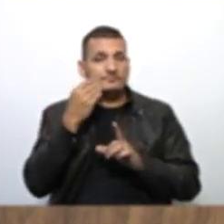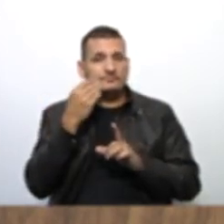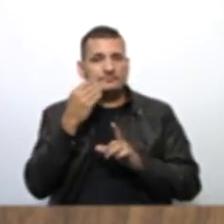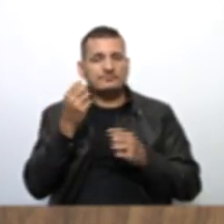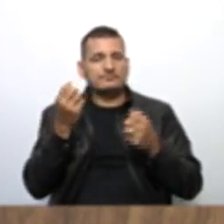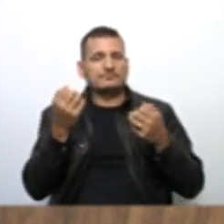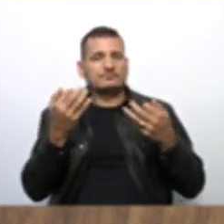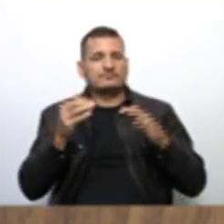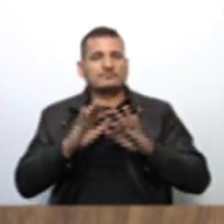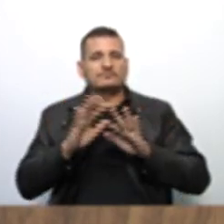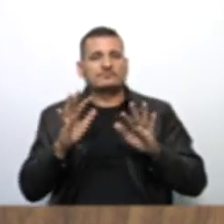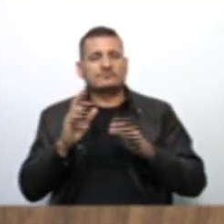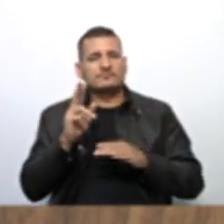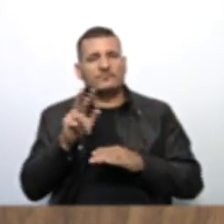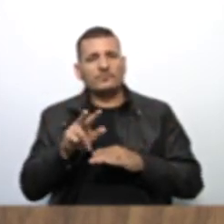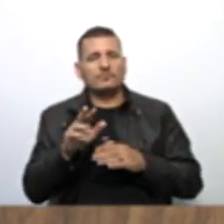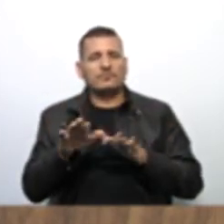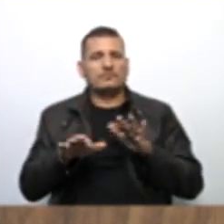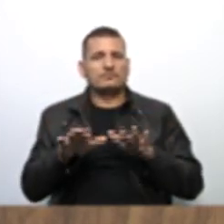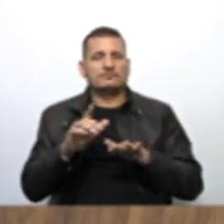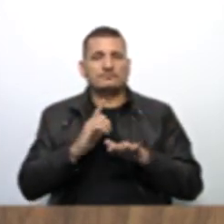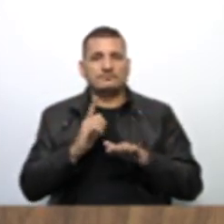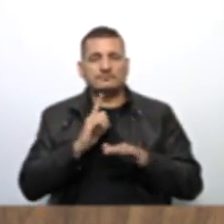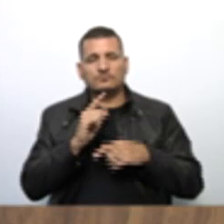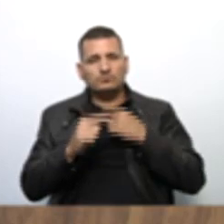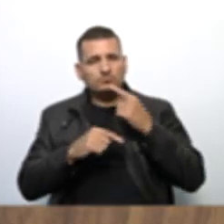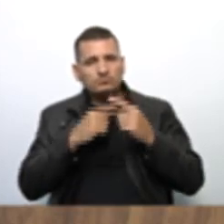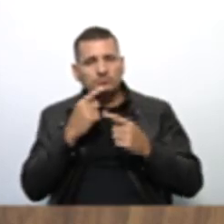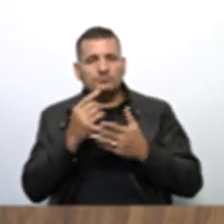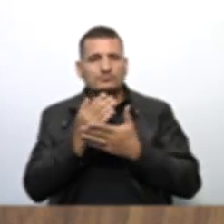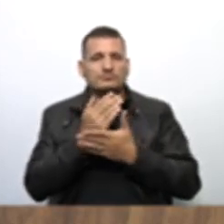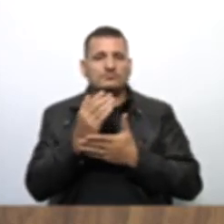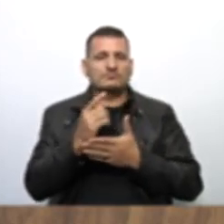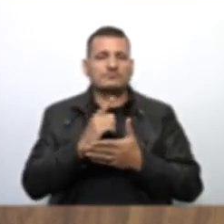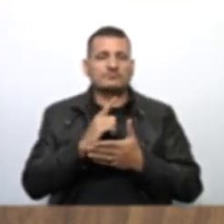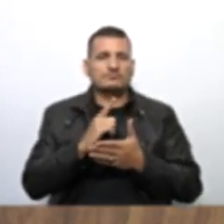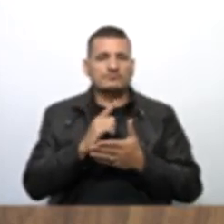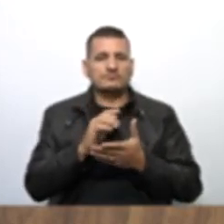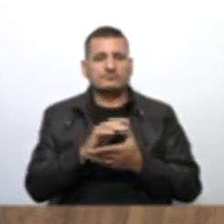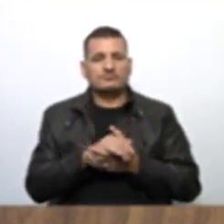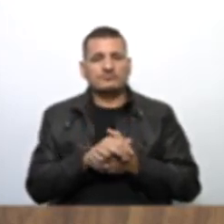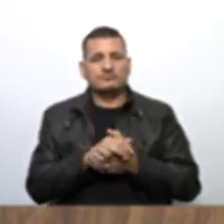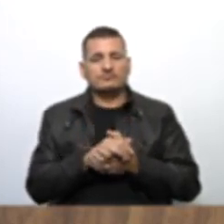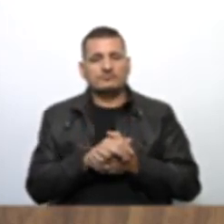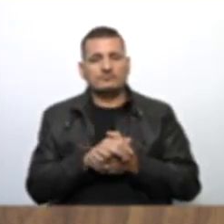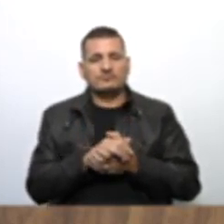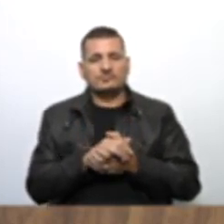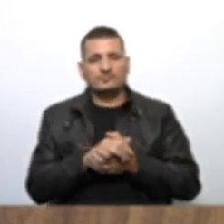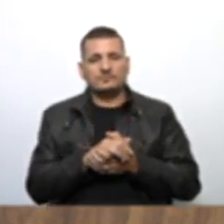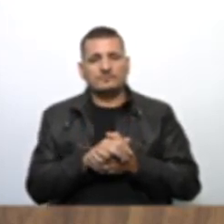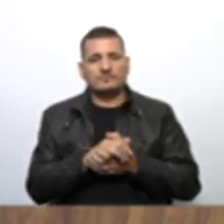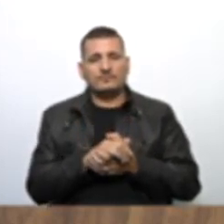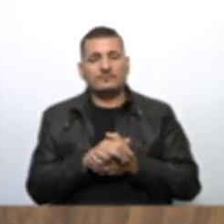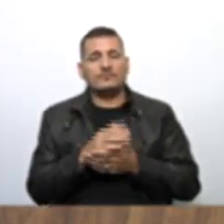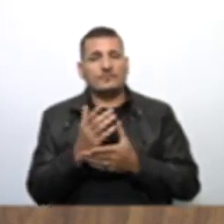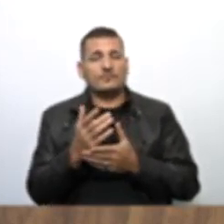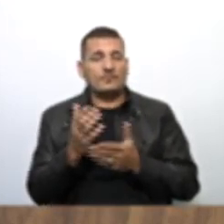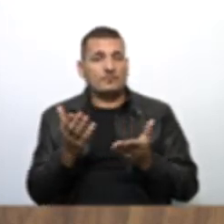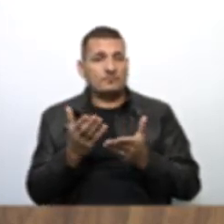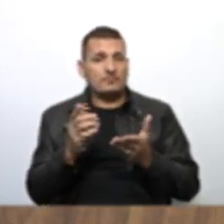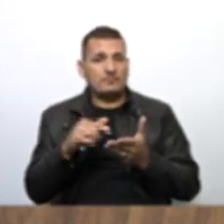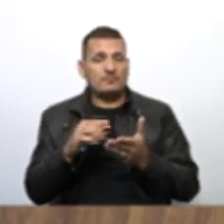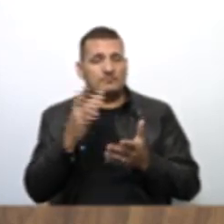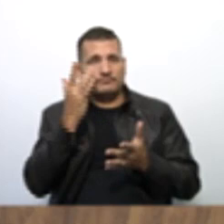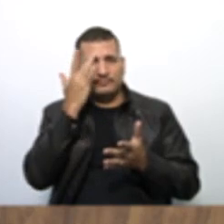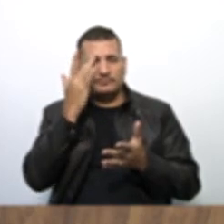a gente viu que tem, né, professor, uma dúvida aí, gente que está em questões diferentes, ou seja, não tem um consenso. Essa é a hora da gente fixar o